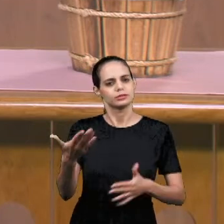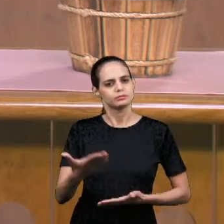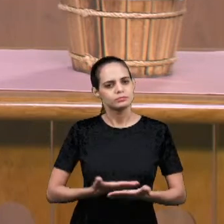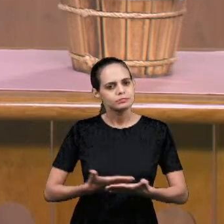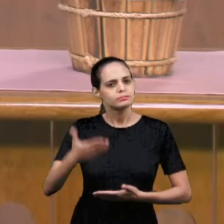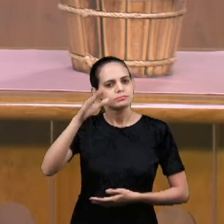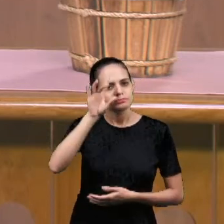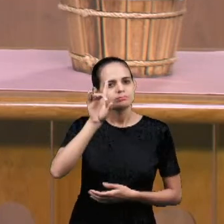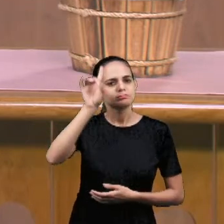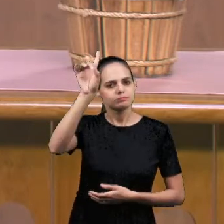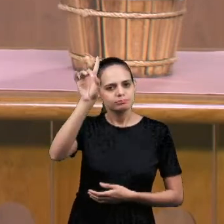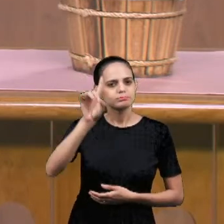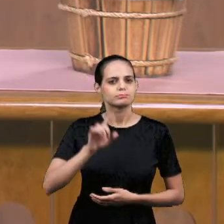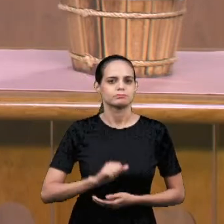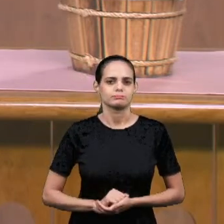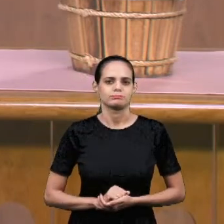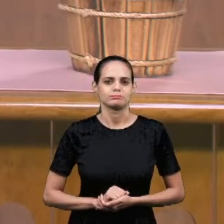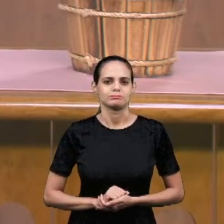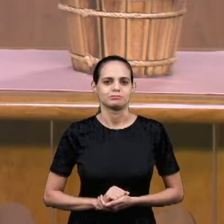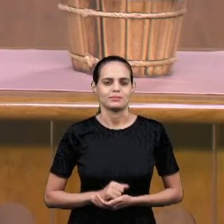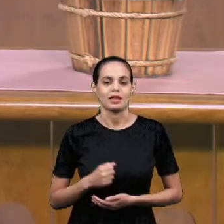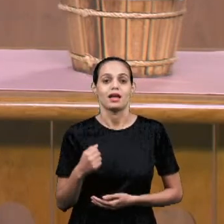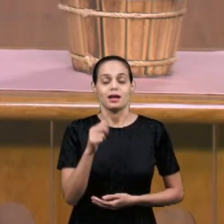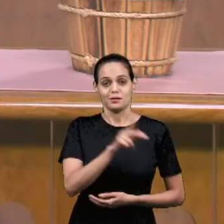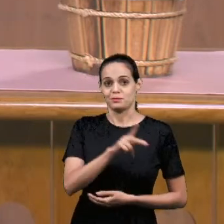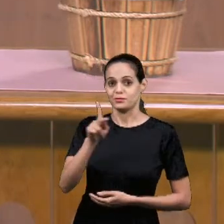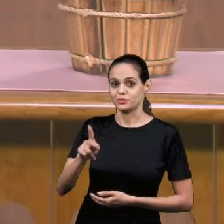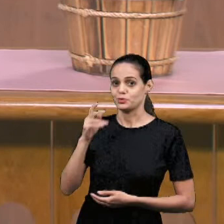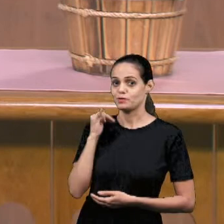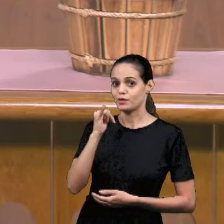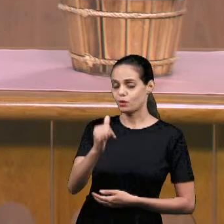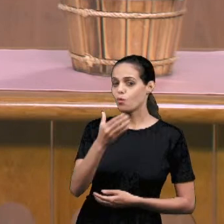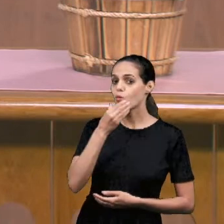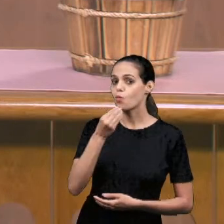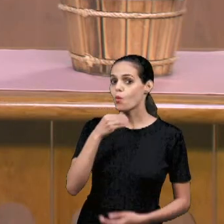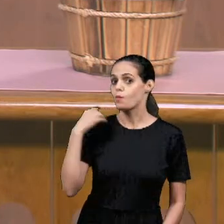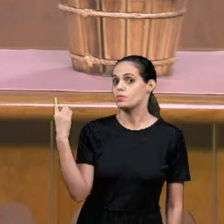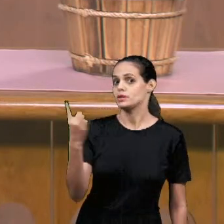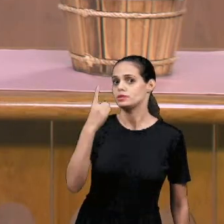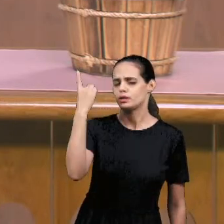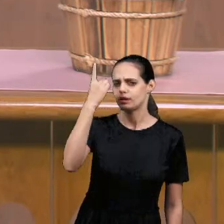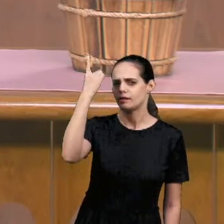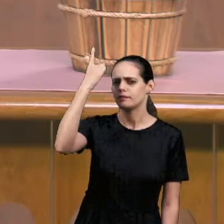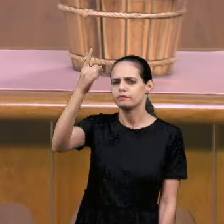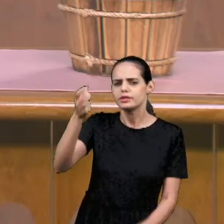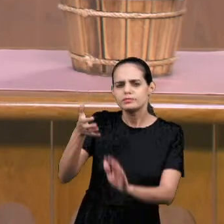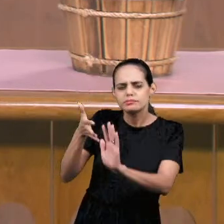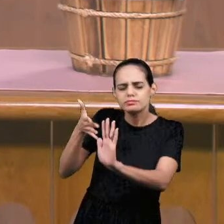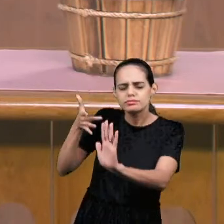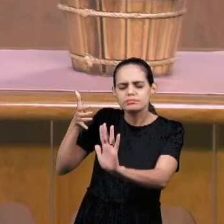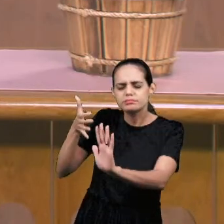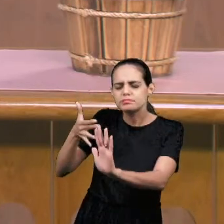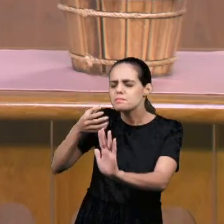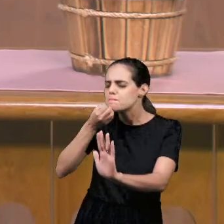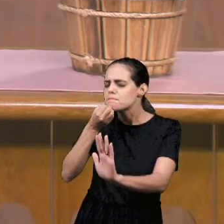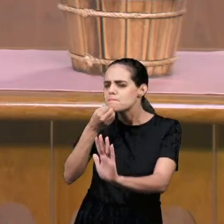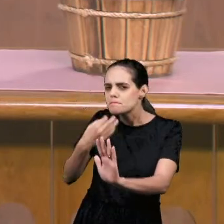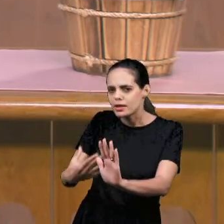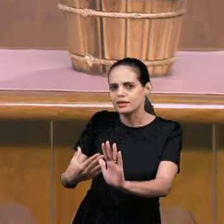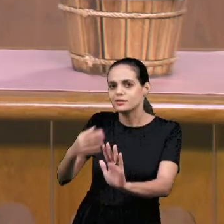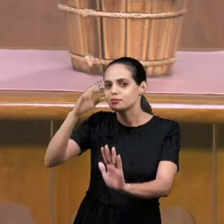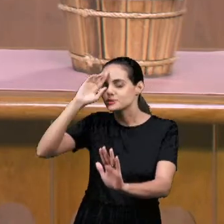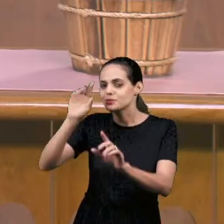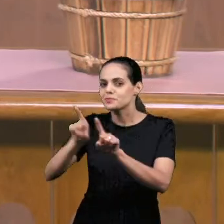ouviu quando a tia Janaína falou sobre Davi tocava bem. Então o Senhor também quer que você toque bem, tá